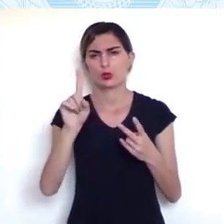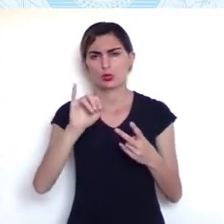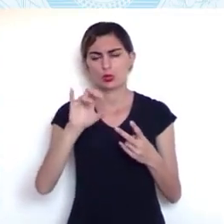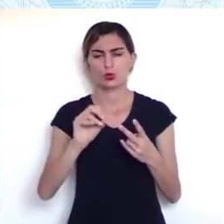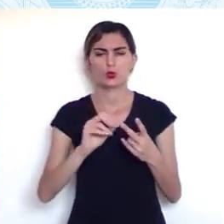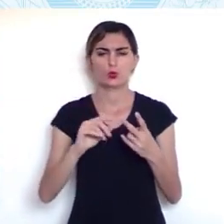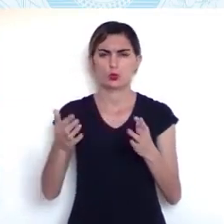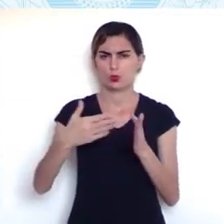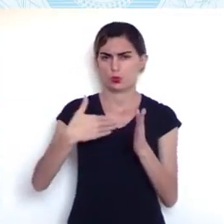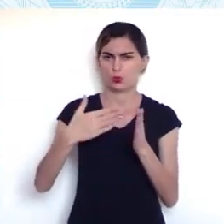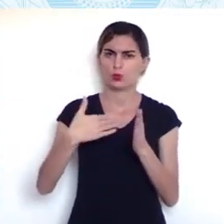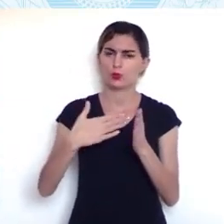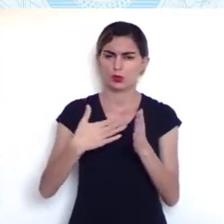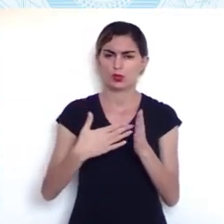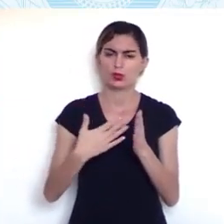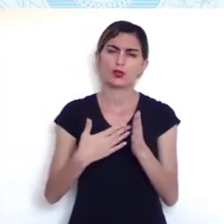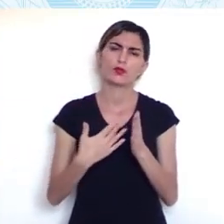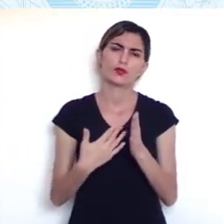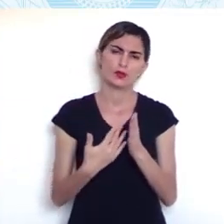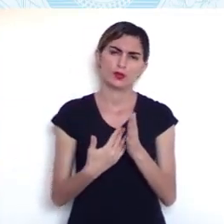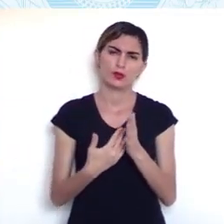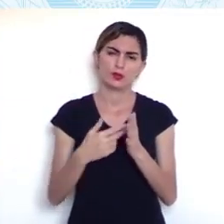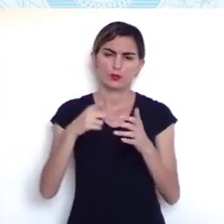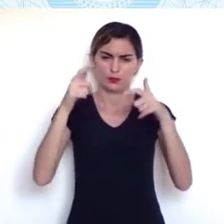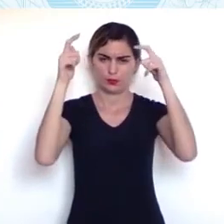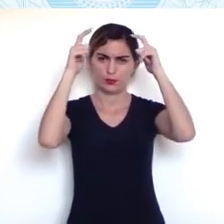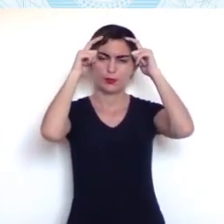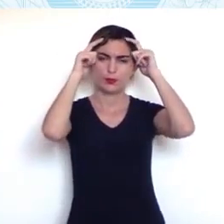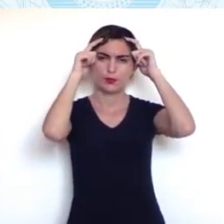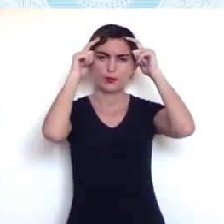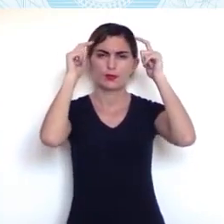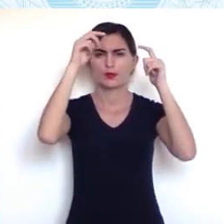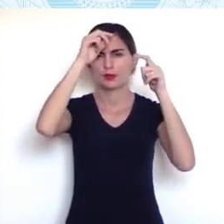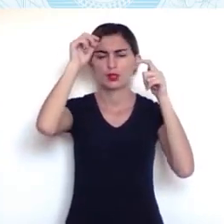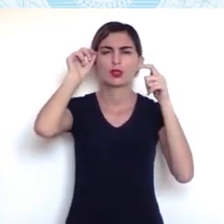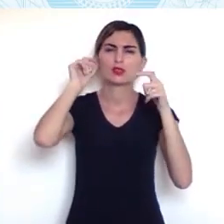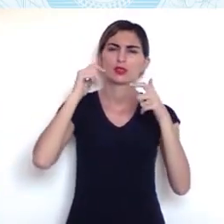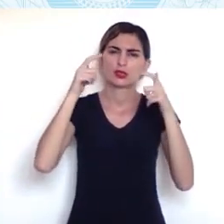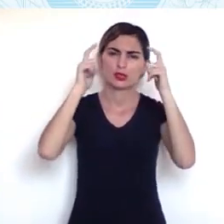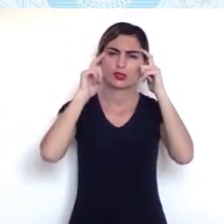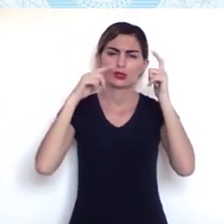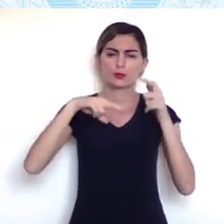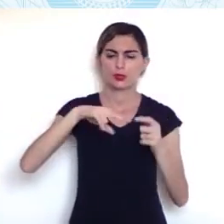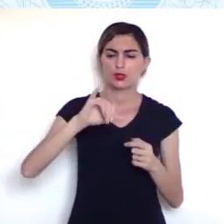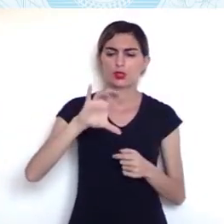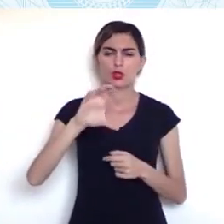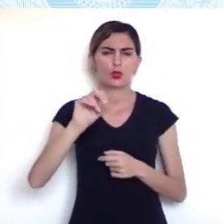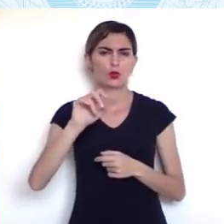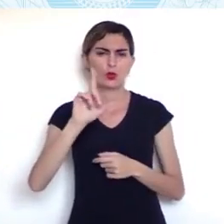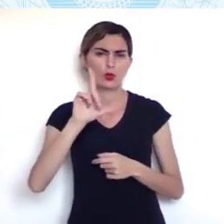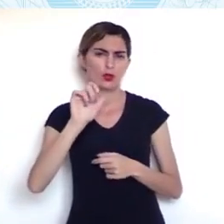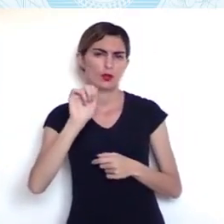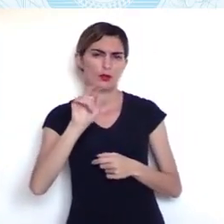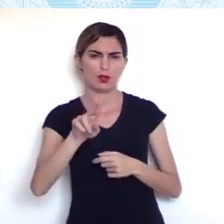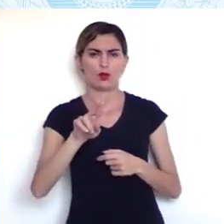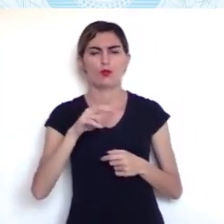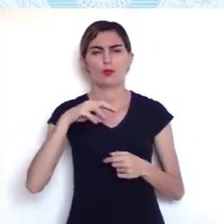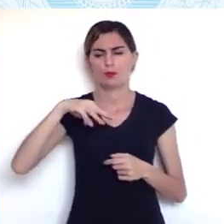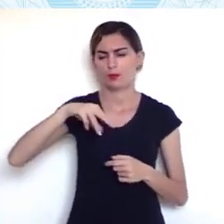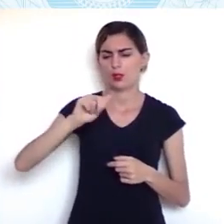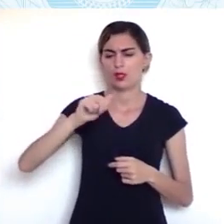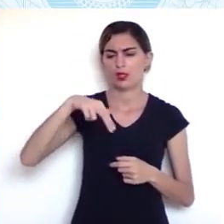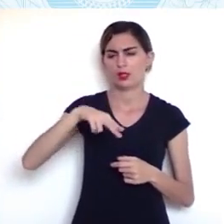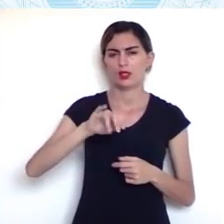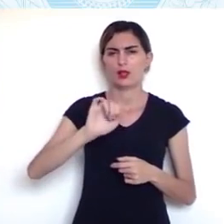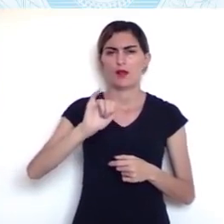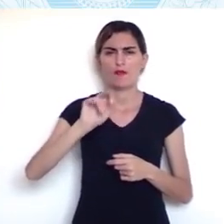aí do livro, O Príncipe de Nicolau Maquiavel. Então,